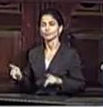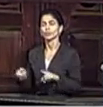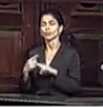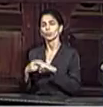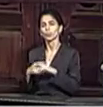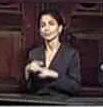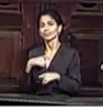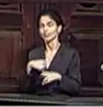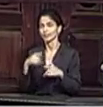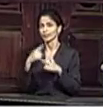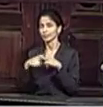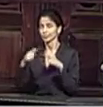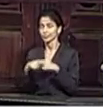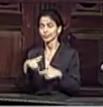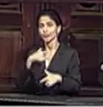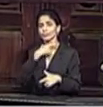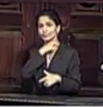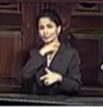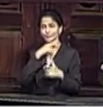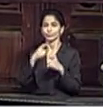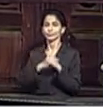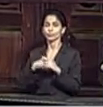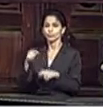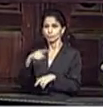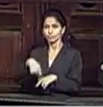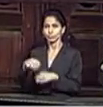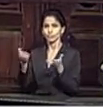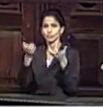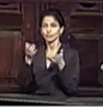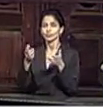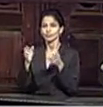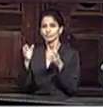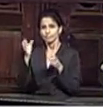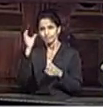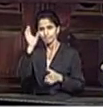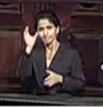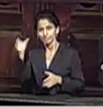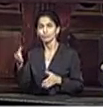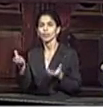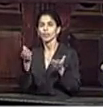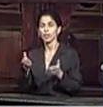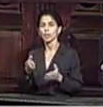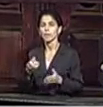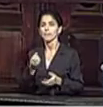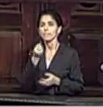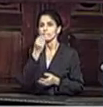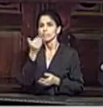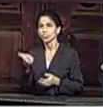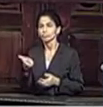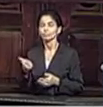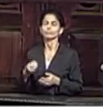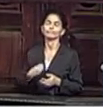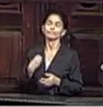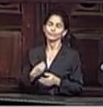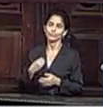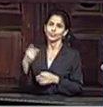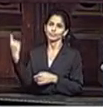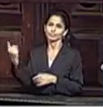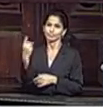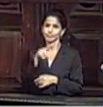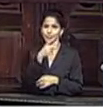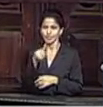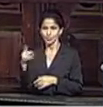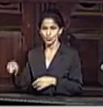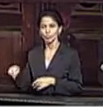crise. Nós aqui só temos um interesse, o bem-estar e a defesa do Estado do Rio de Janeiro e sua